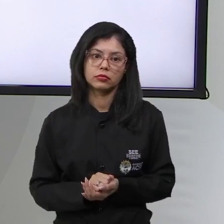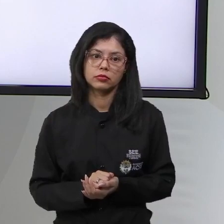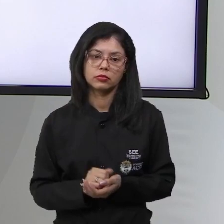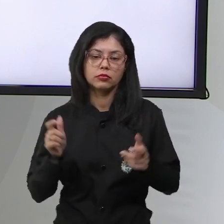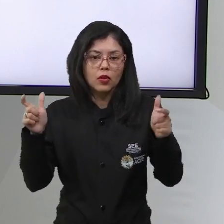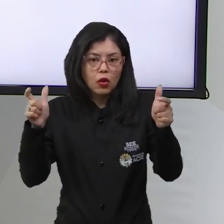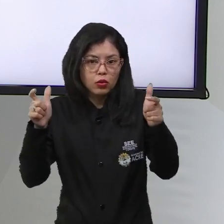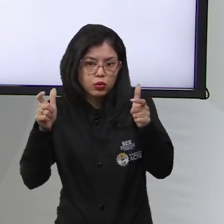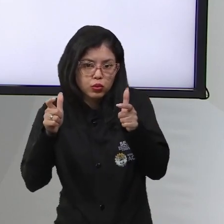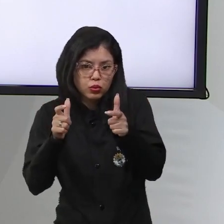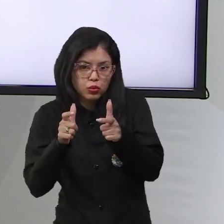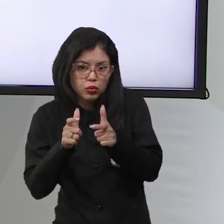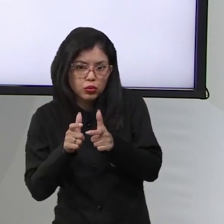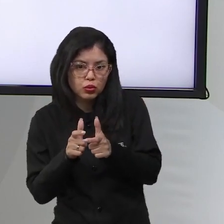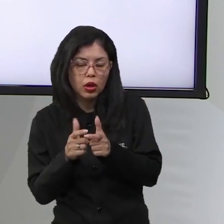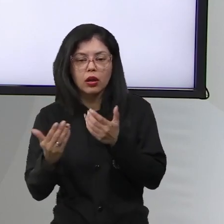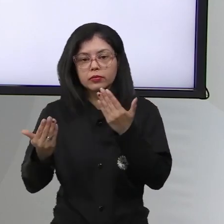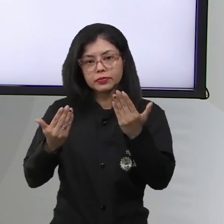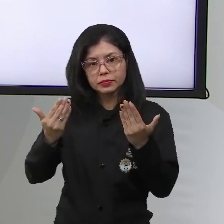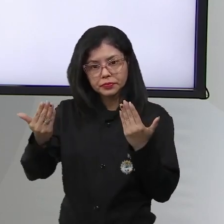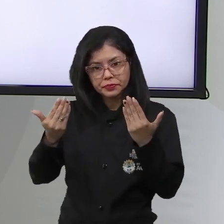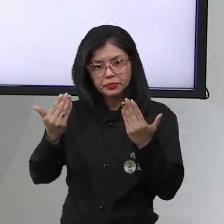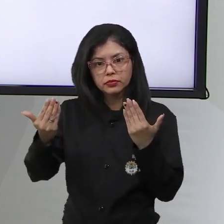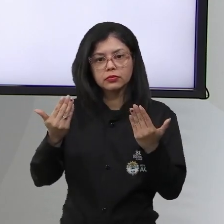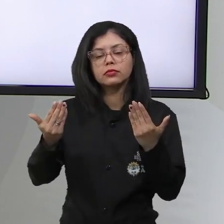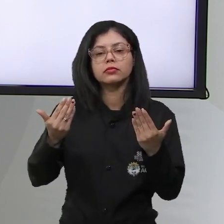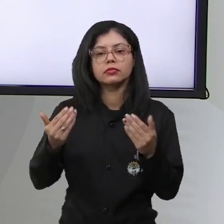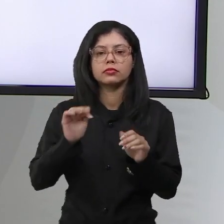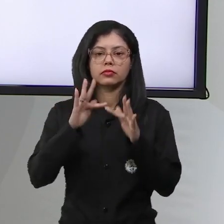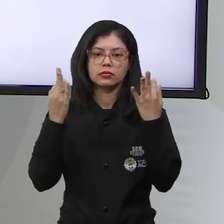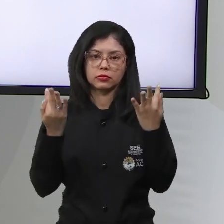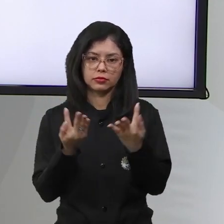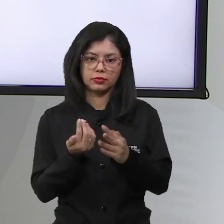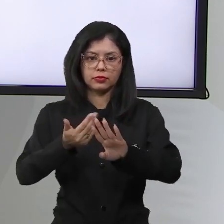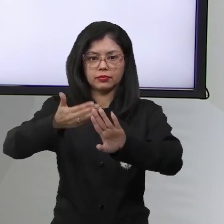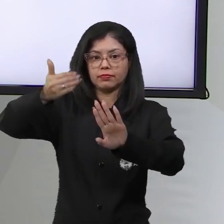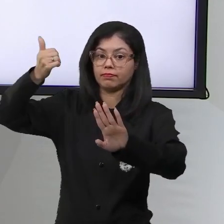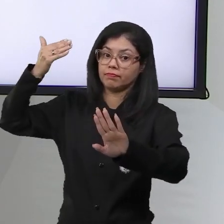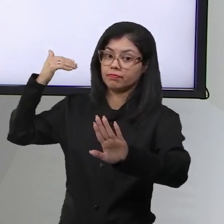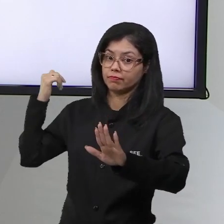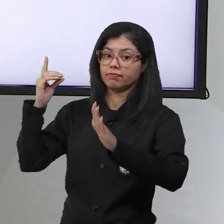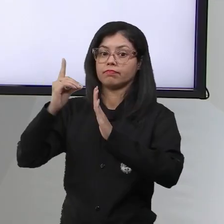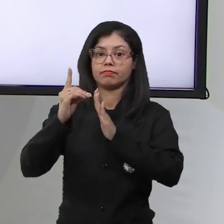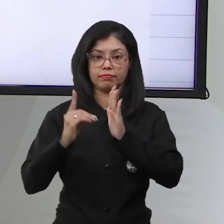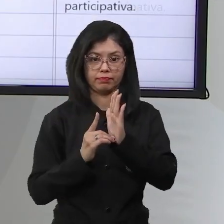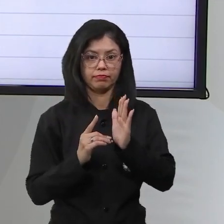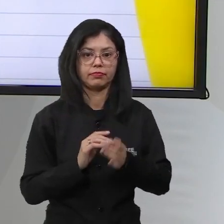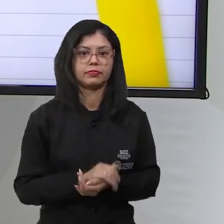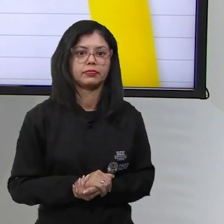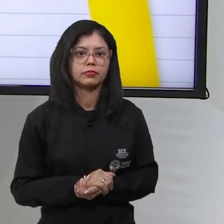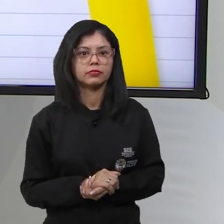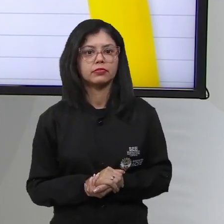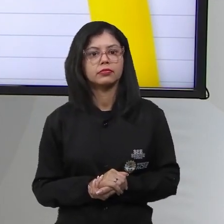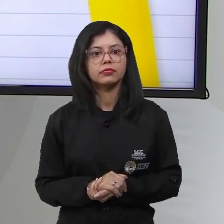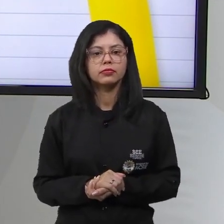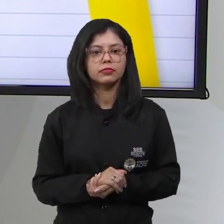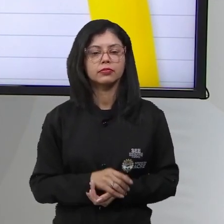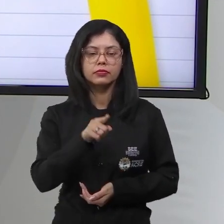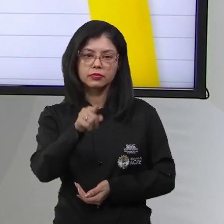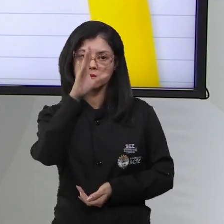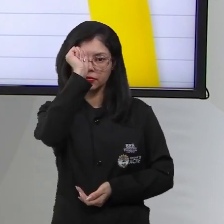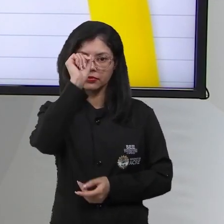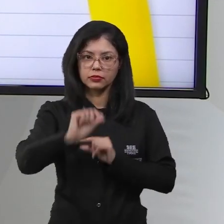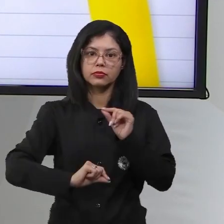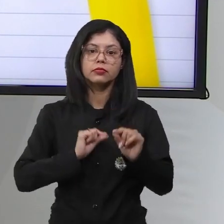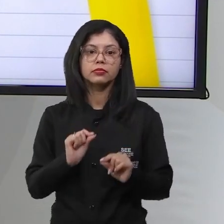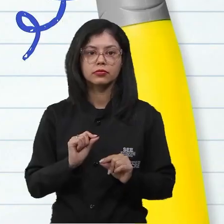bem menor em comparação a famílias de décadas passadas. E nessa videoaula